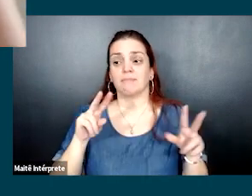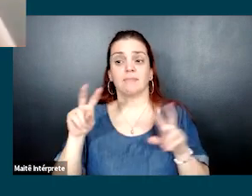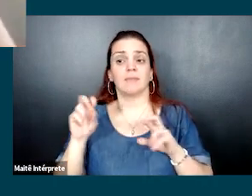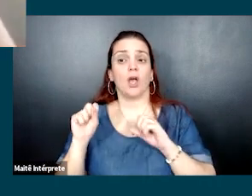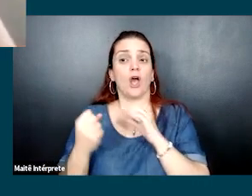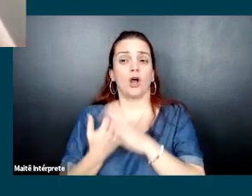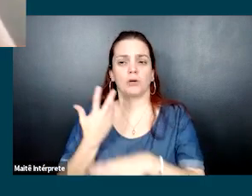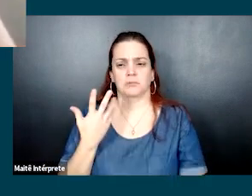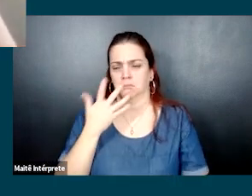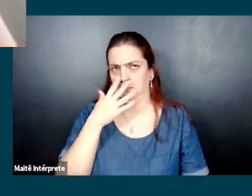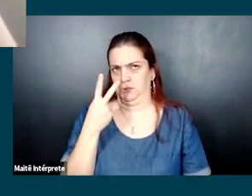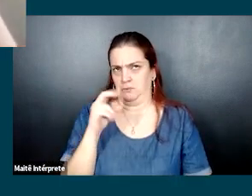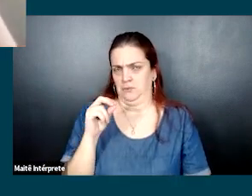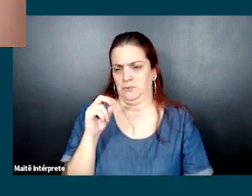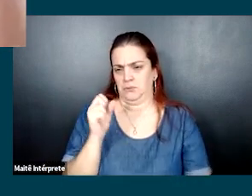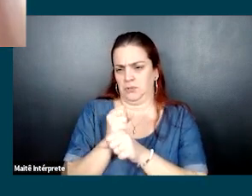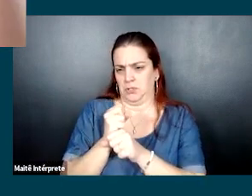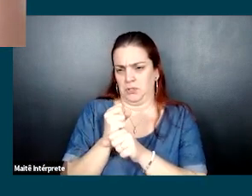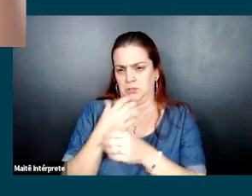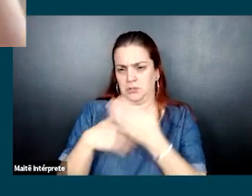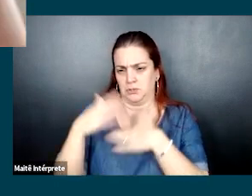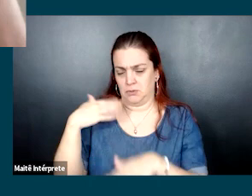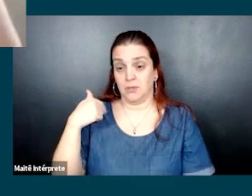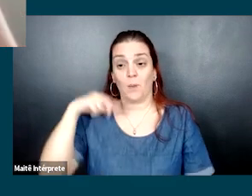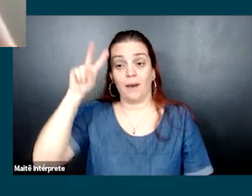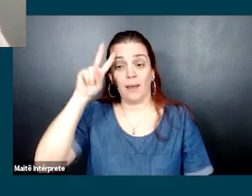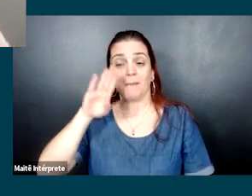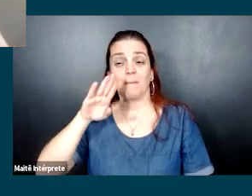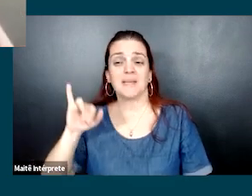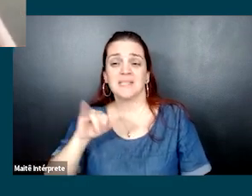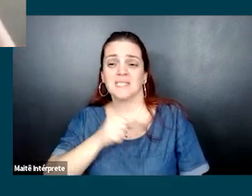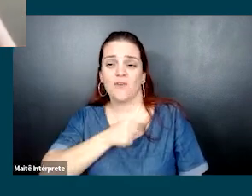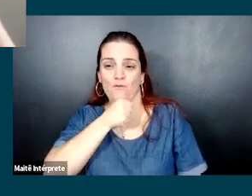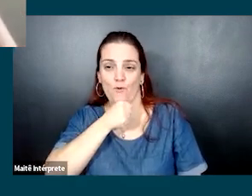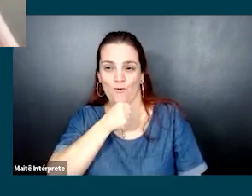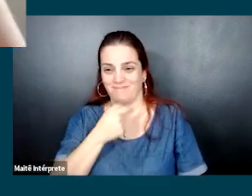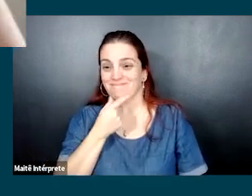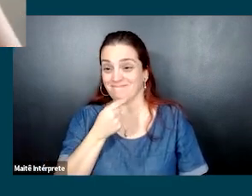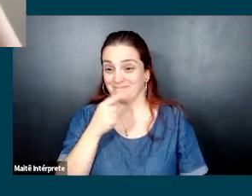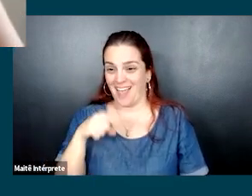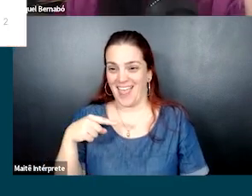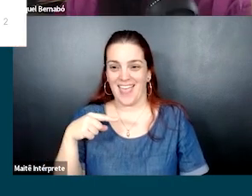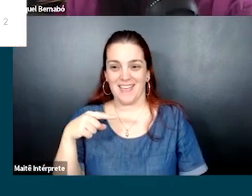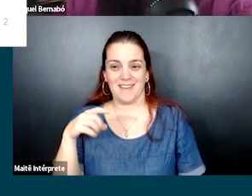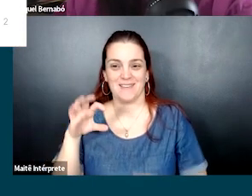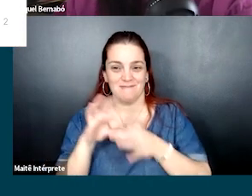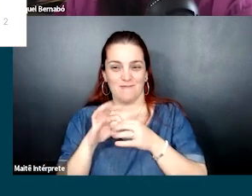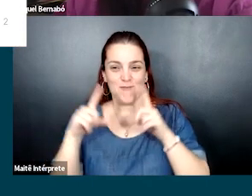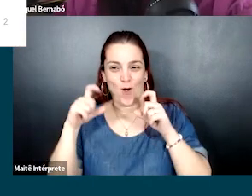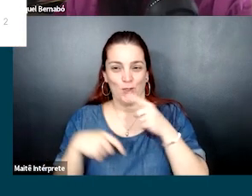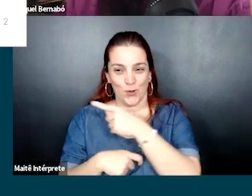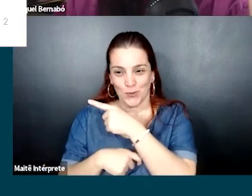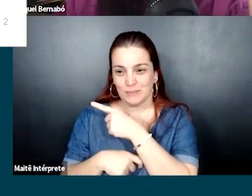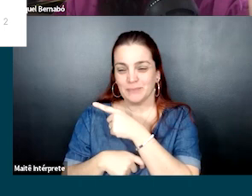íntima, que aconteceu há uns 20 anos atrás, talvez, 2003, 2004, e eu lembrei do meu bisavô. Meu bisavô é esse da